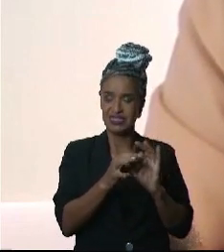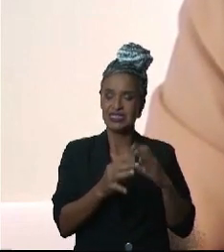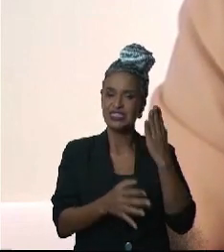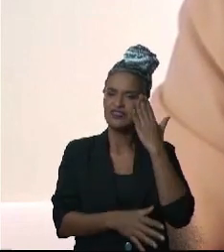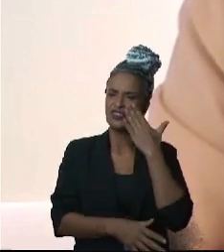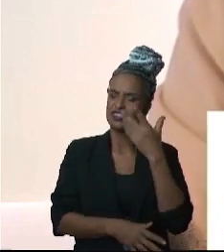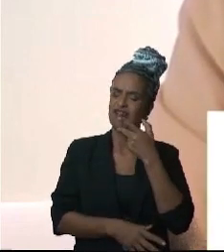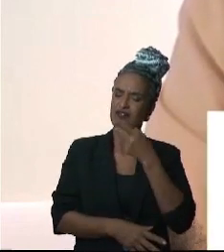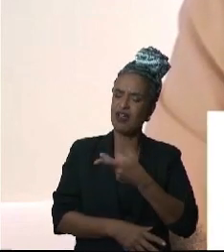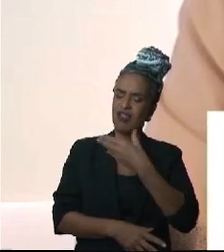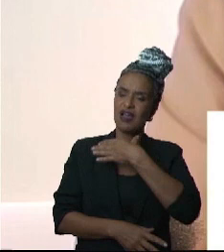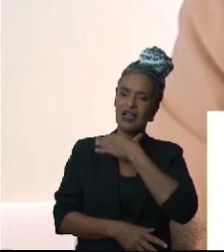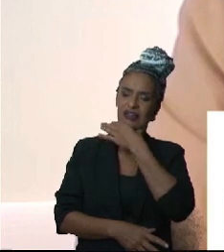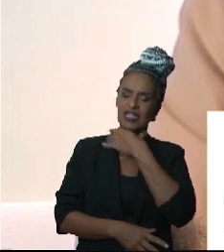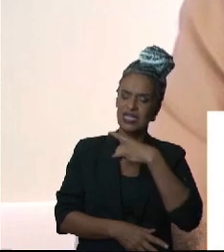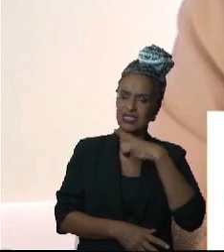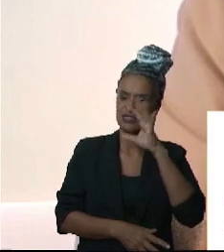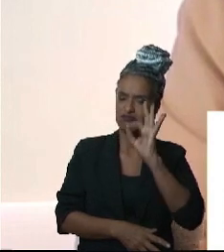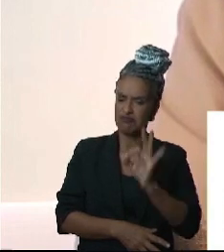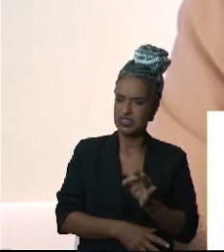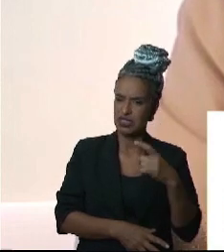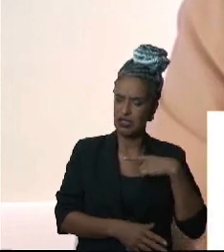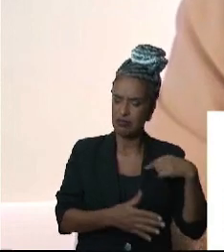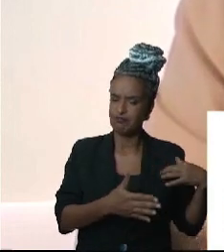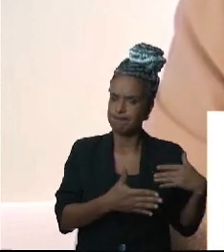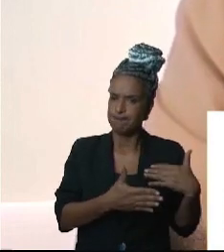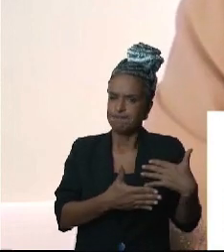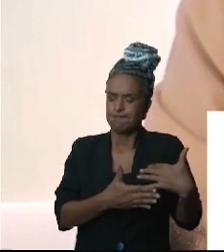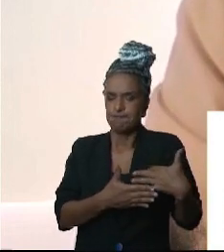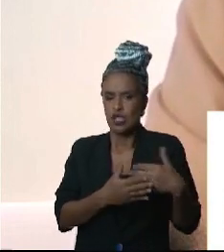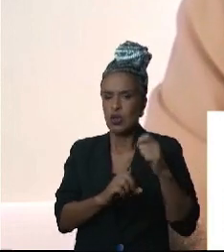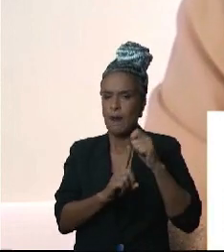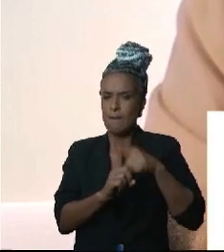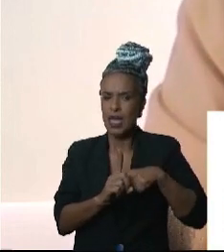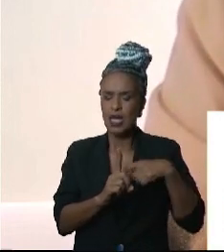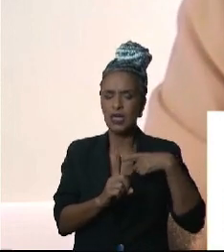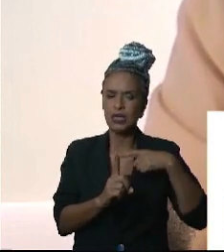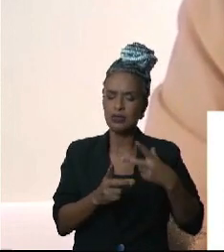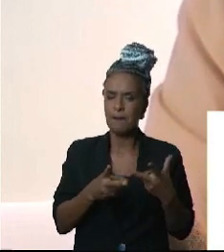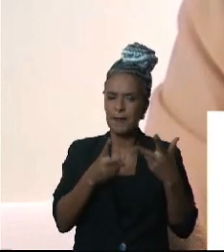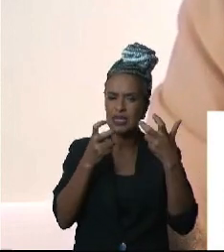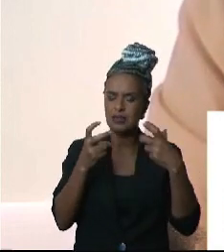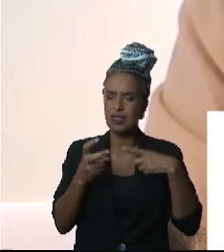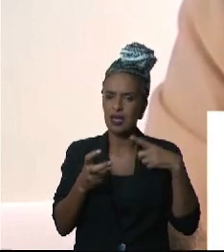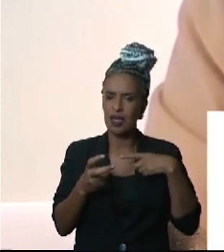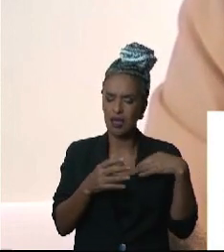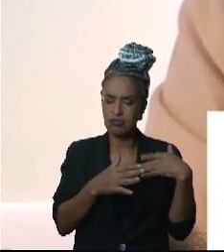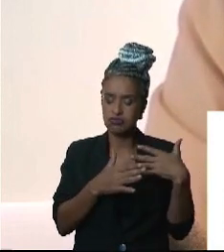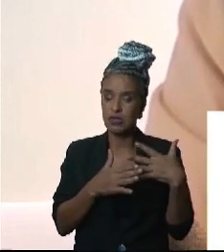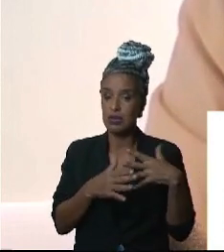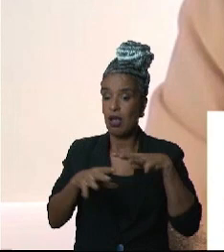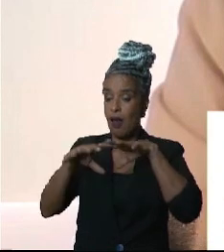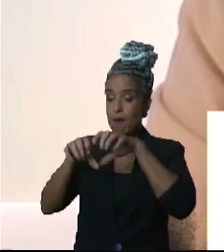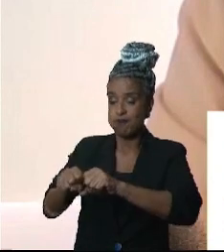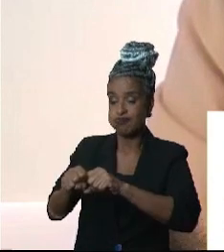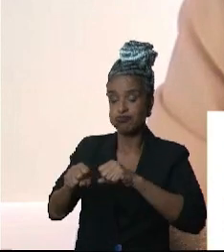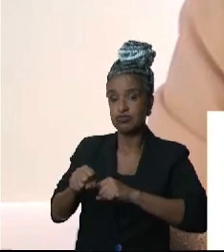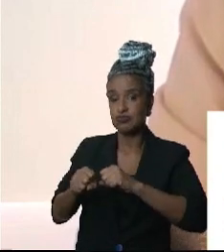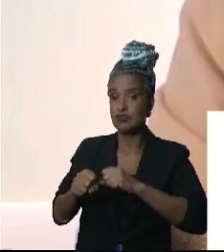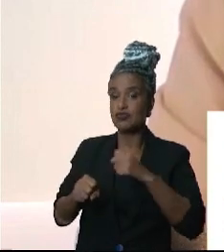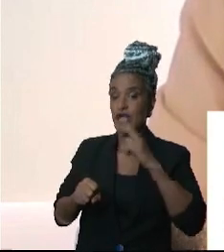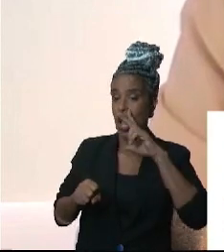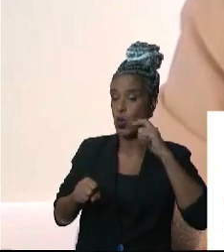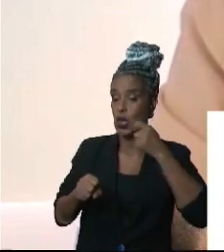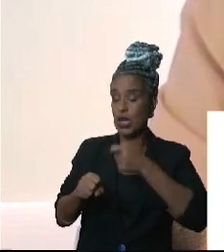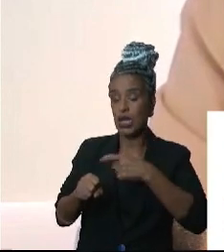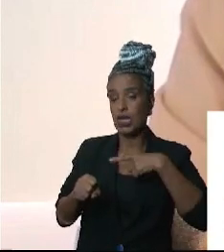Você falava das crises e certamente nos últimos meses, acima de tudo a partir da invasão, a agressão da Rússia